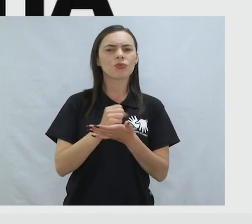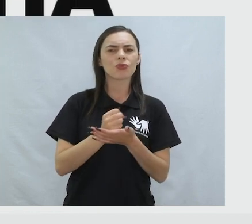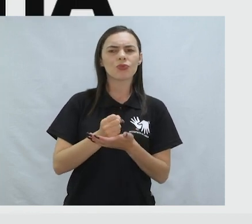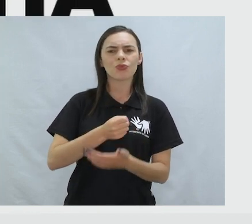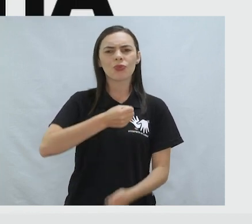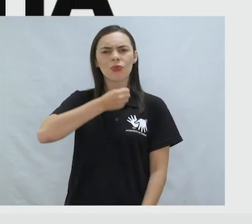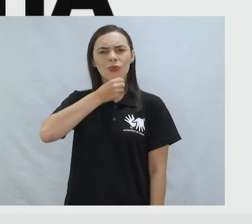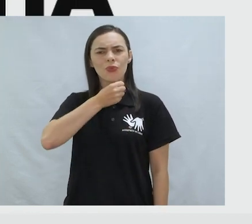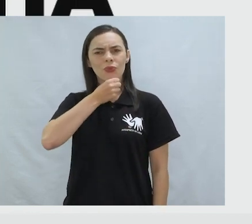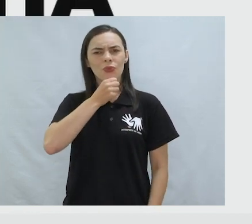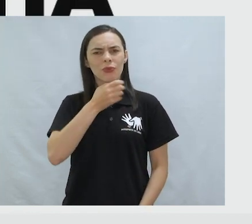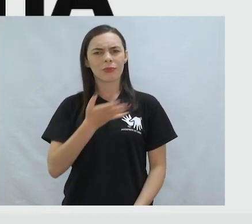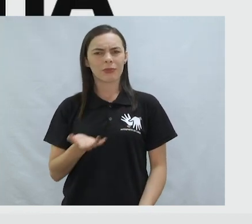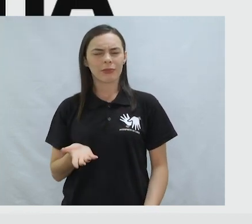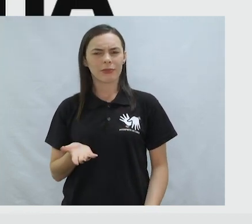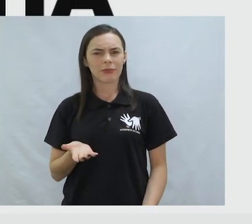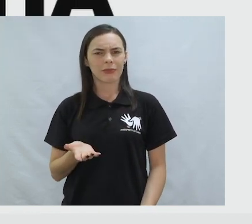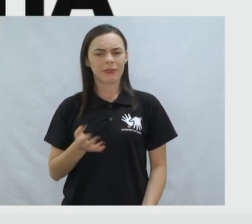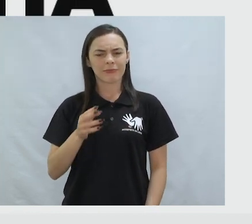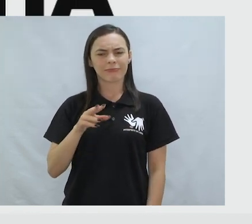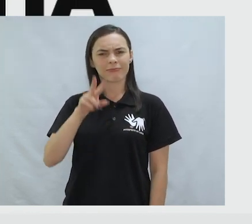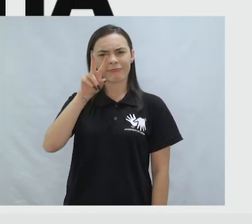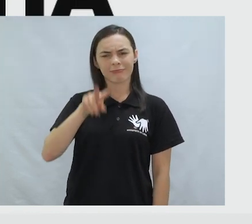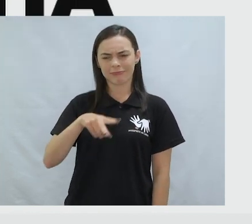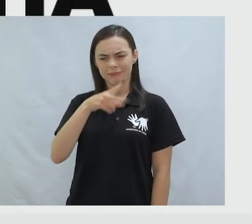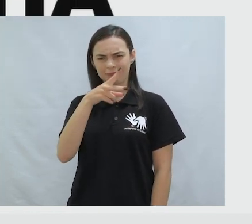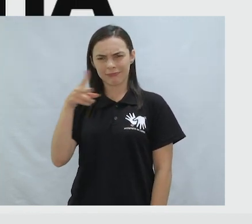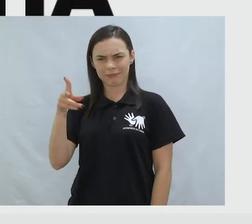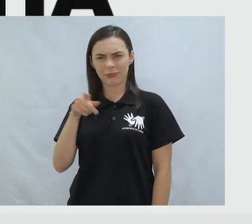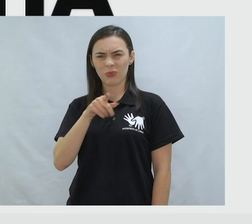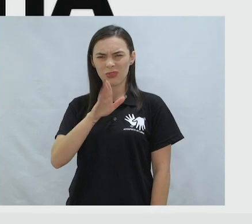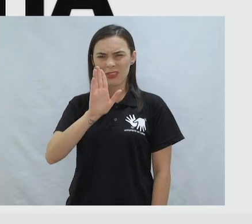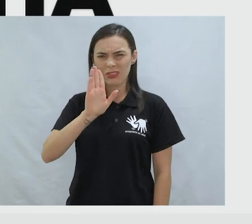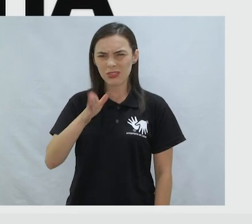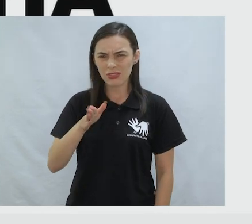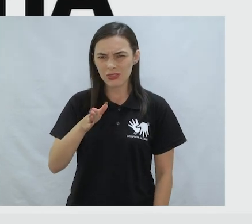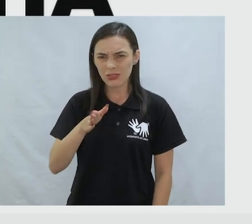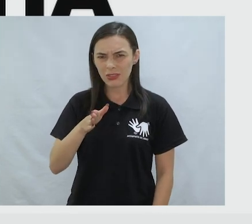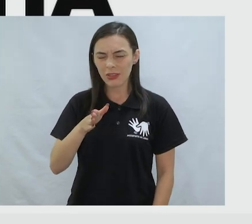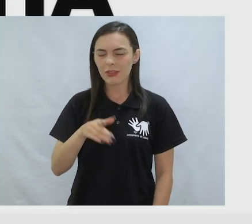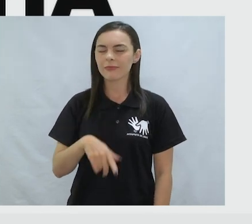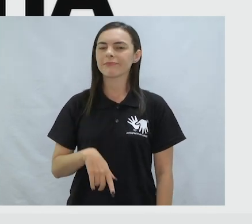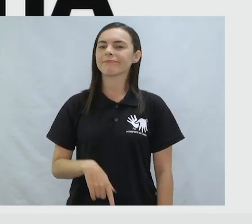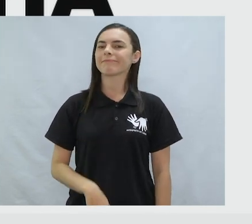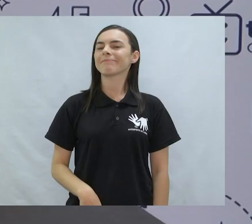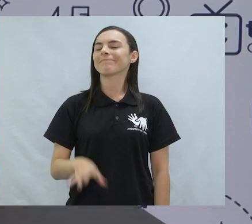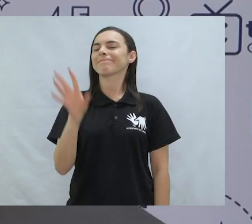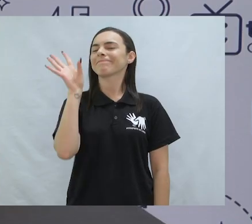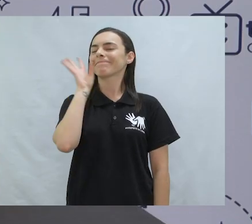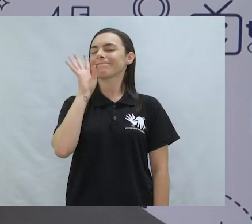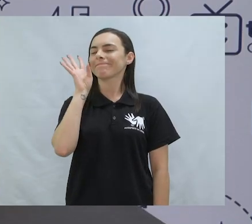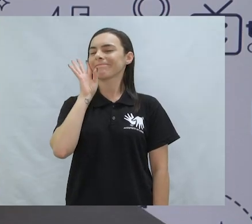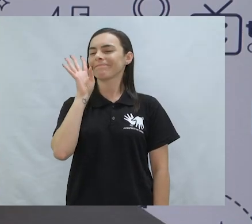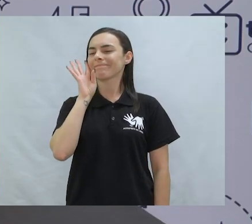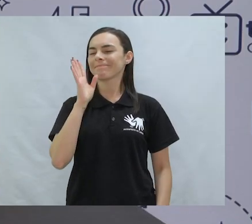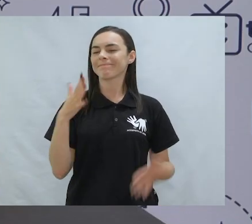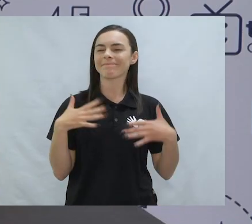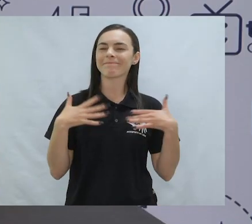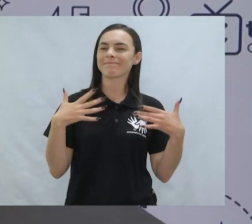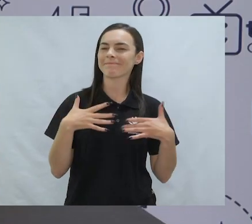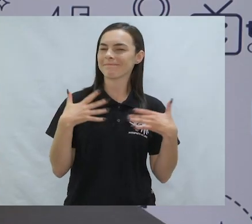jogo? Jogo da Velha! Ah, você já jogou o Jogo da Velha? Ah, é tão legal, é